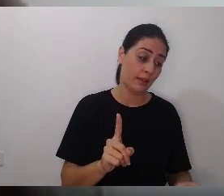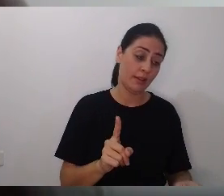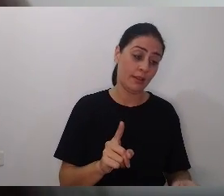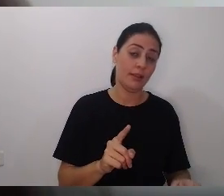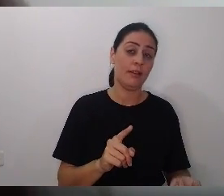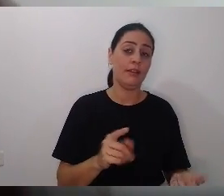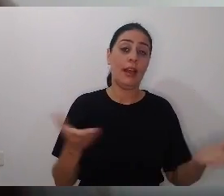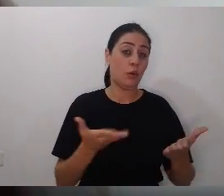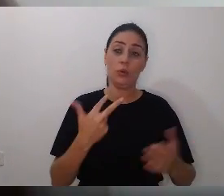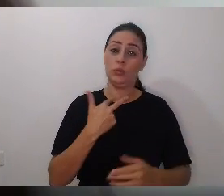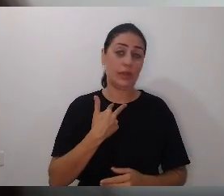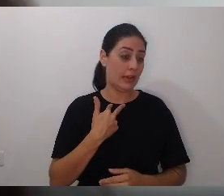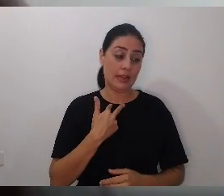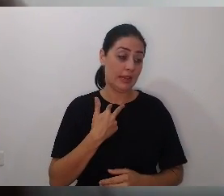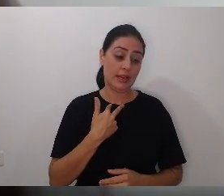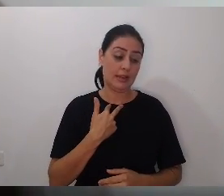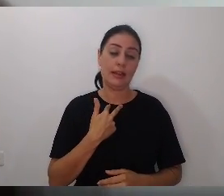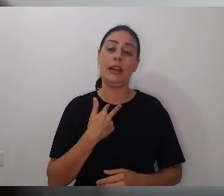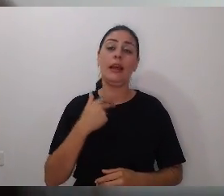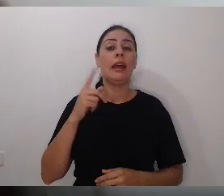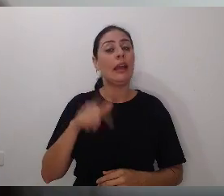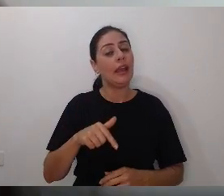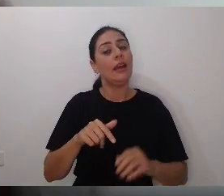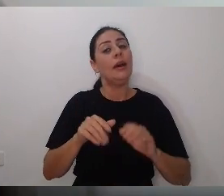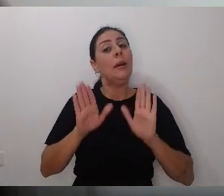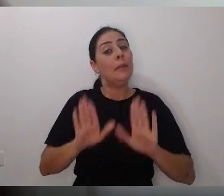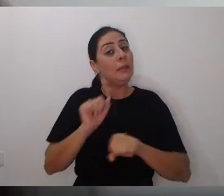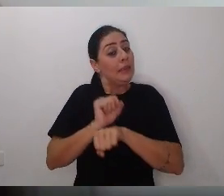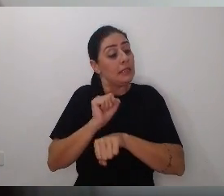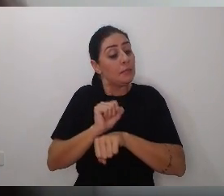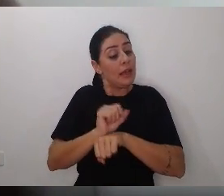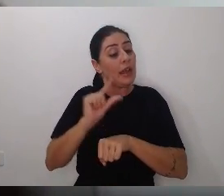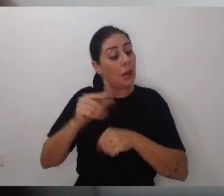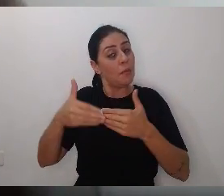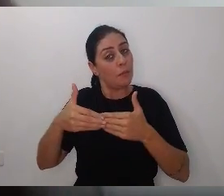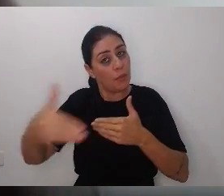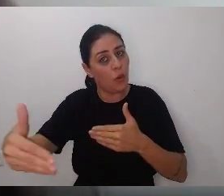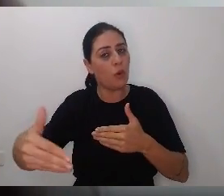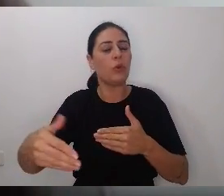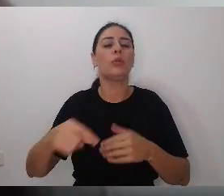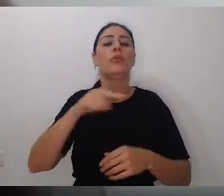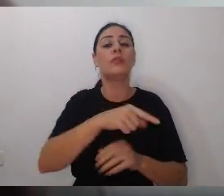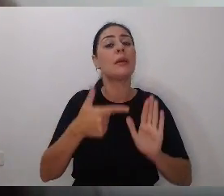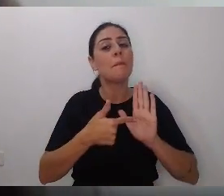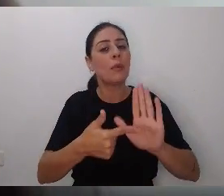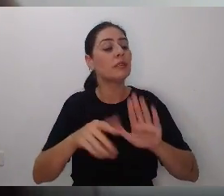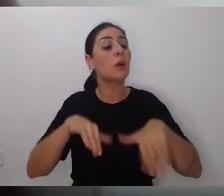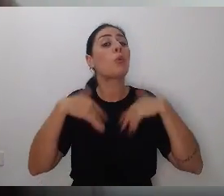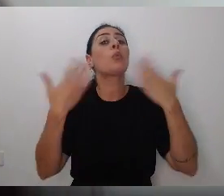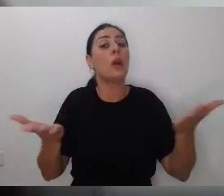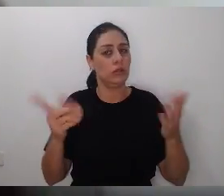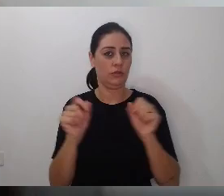quer. Mas nesse momento, o que é possível fazer é isso, né? Nesse momento não dá para comer o chocolate, dá para comer o